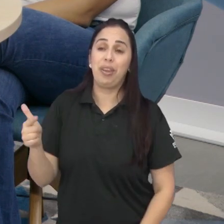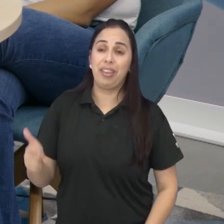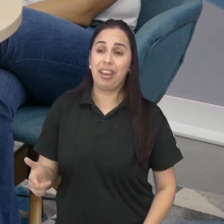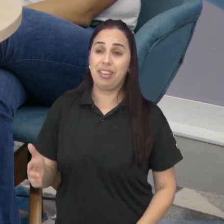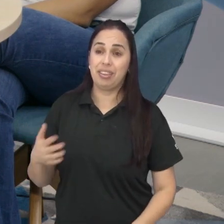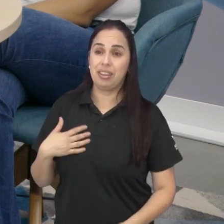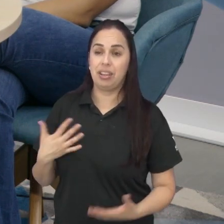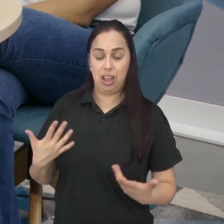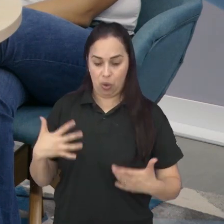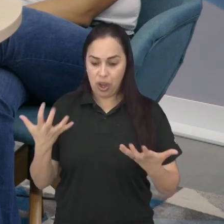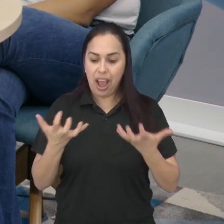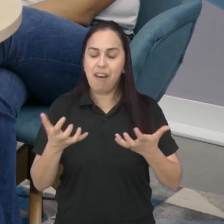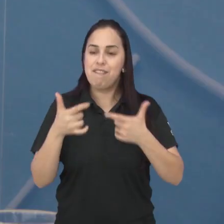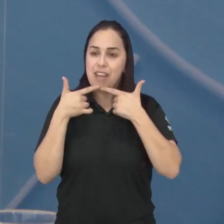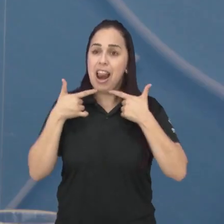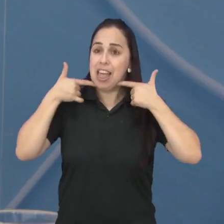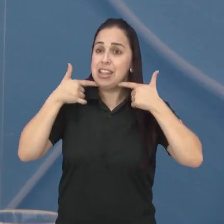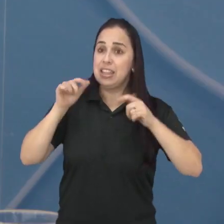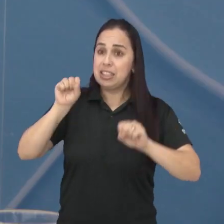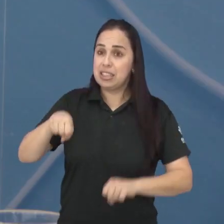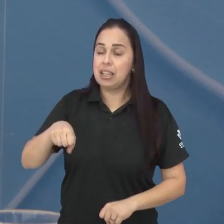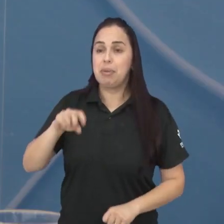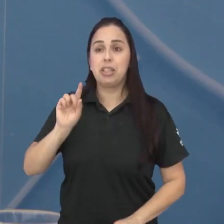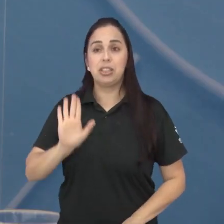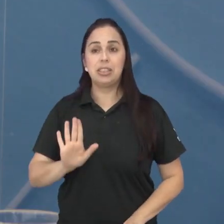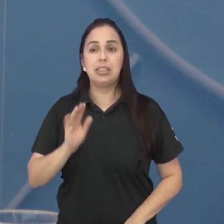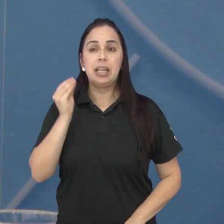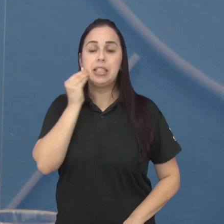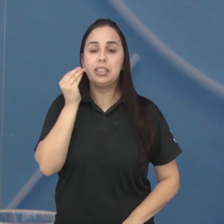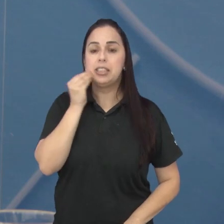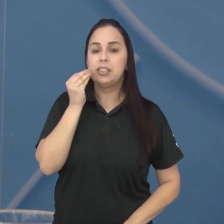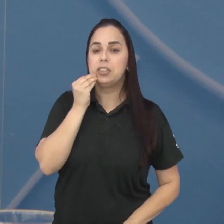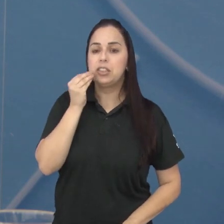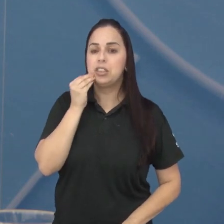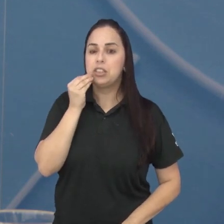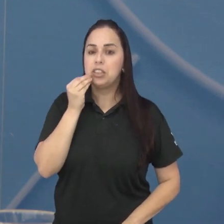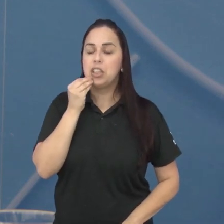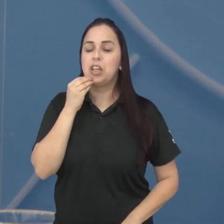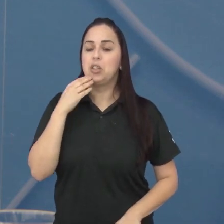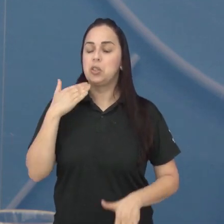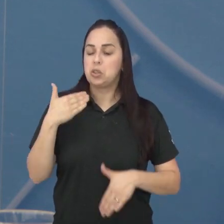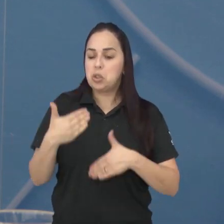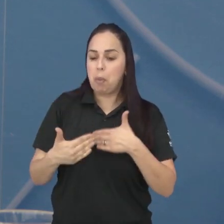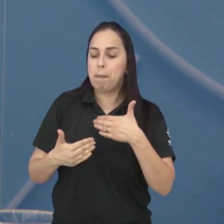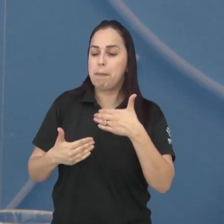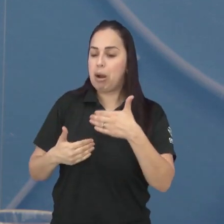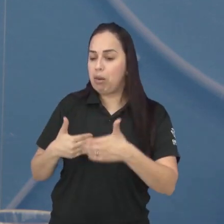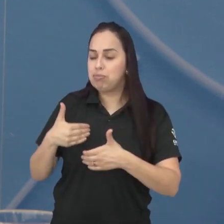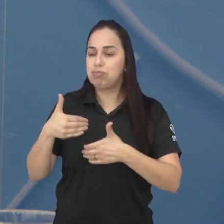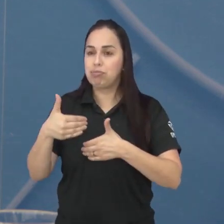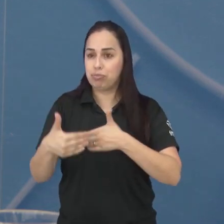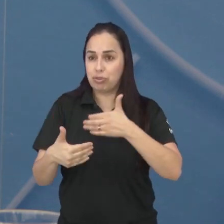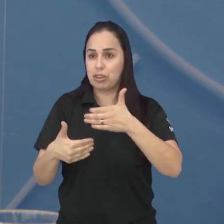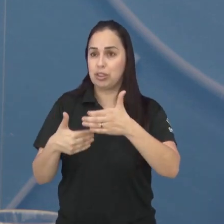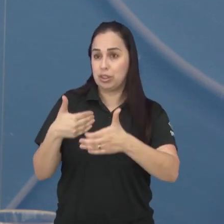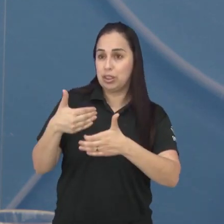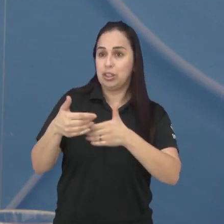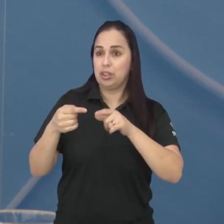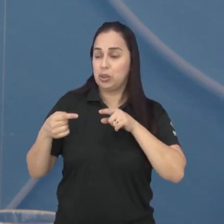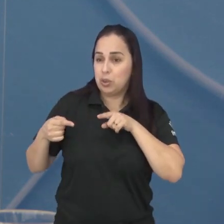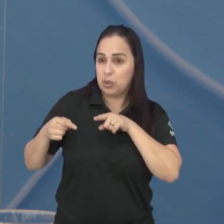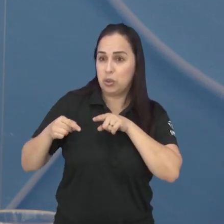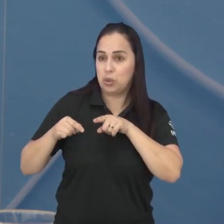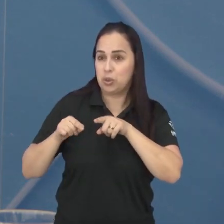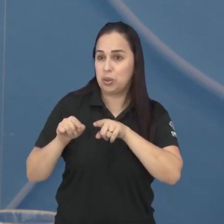gente não quer ser feliz, não é isso. É que nós estamos tentando ir junto, caminhar junto com todo mundo que